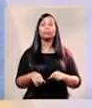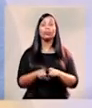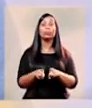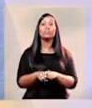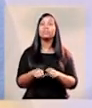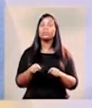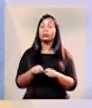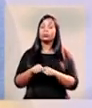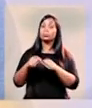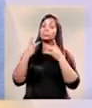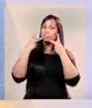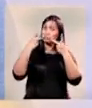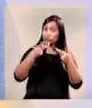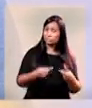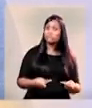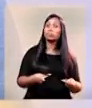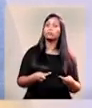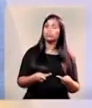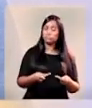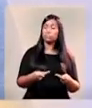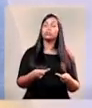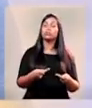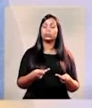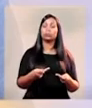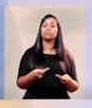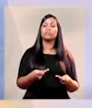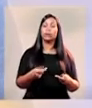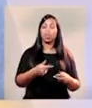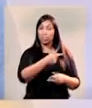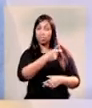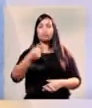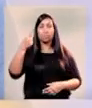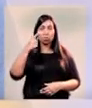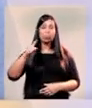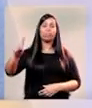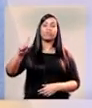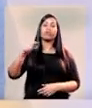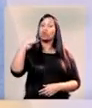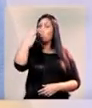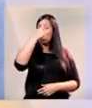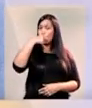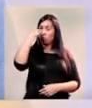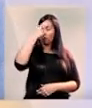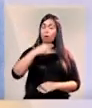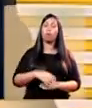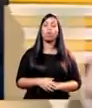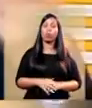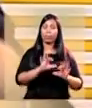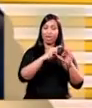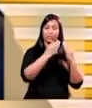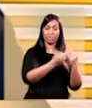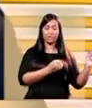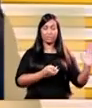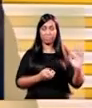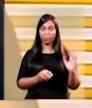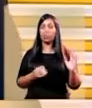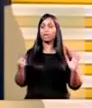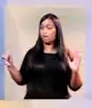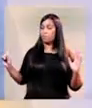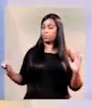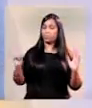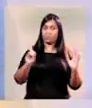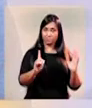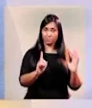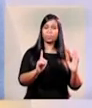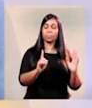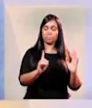e fazemos as visitas monitoradas na sede, que é uma vez por semana, durante 1 hora. A família vem visitar. Com a família na